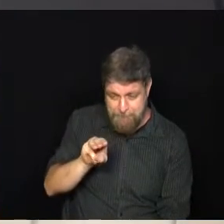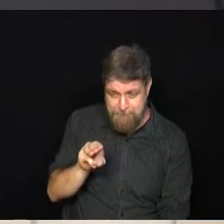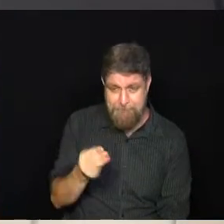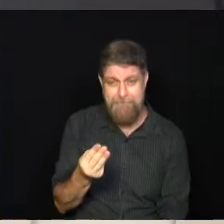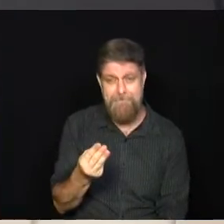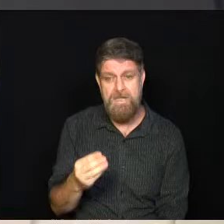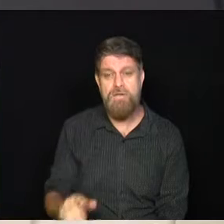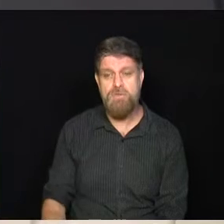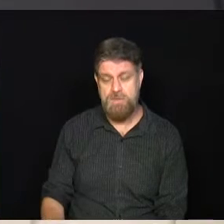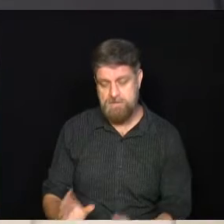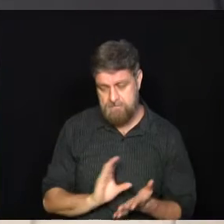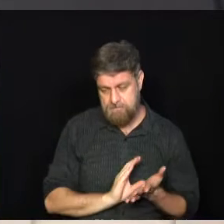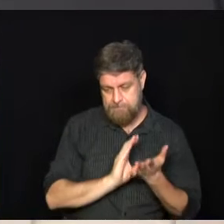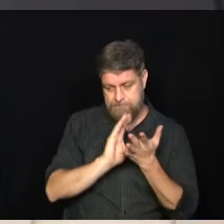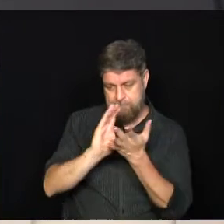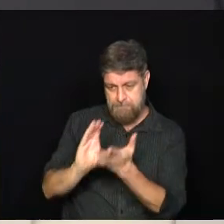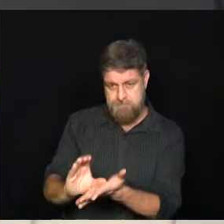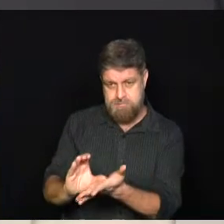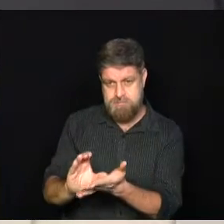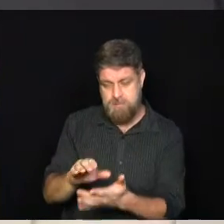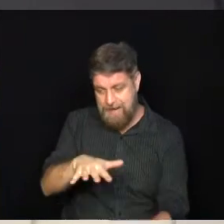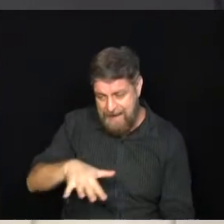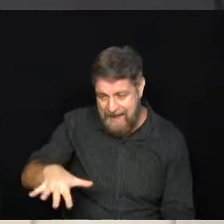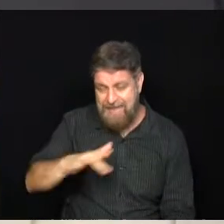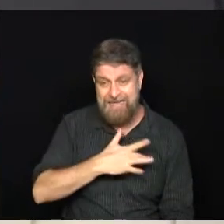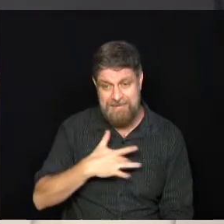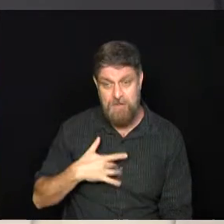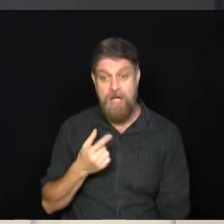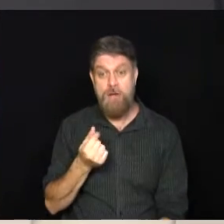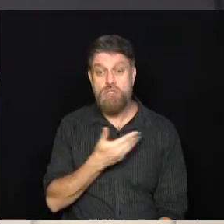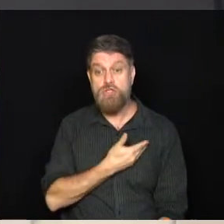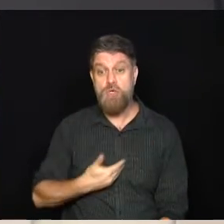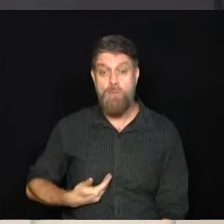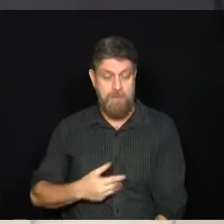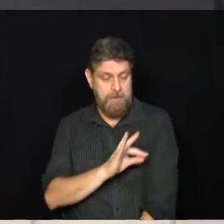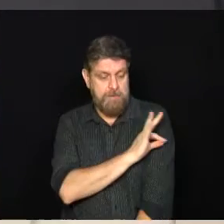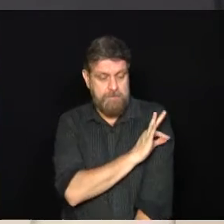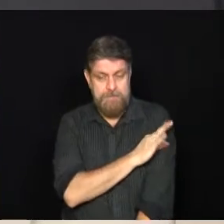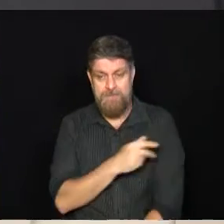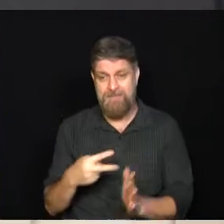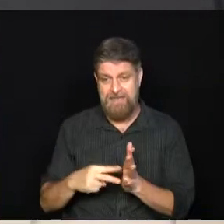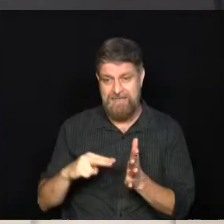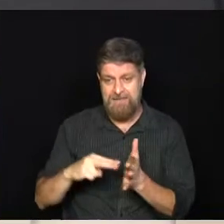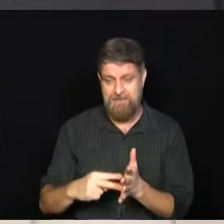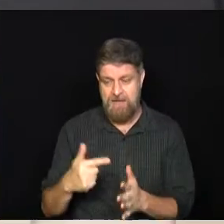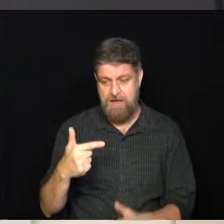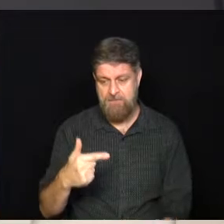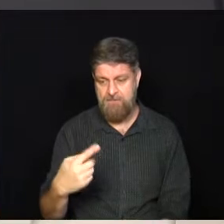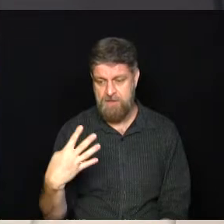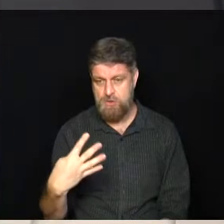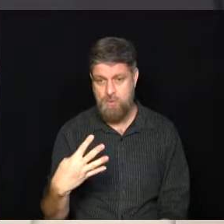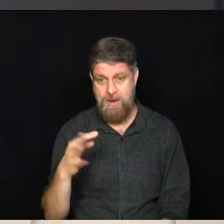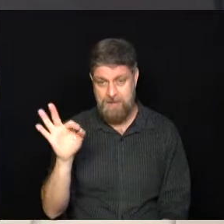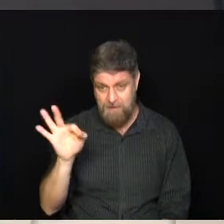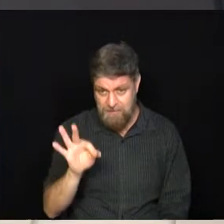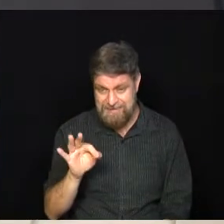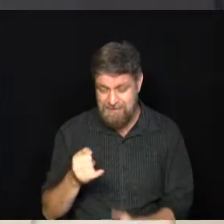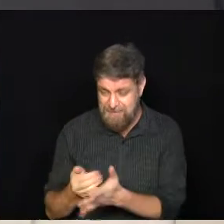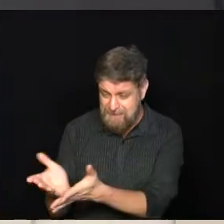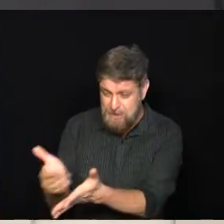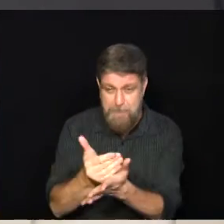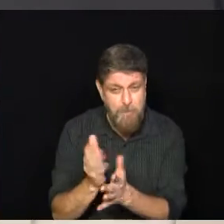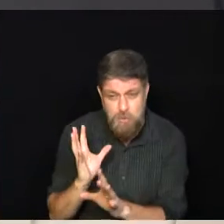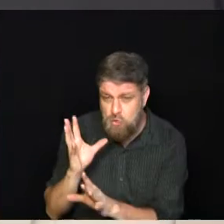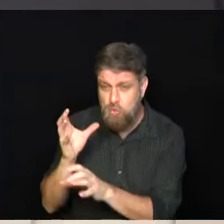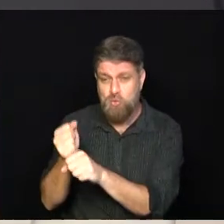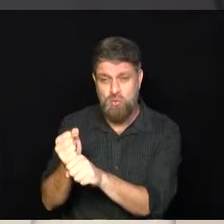758.099.198 foram aplicados de recurso próprio, que representa 24,06% das receitas de impostos.